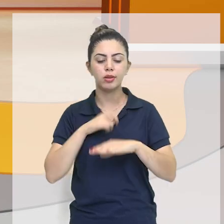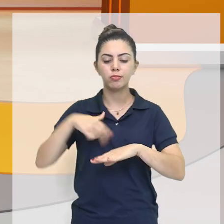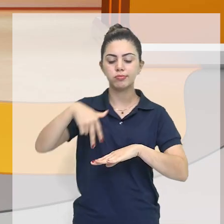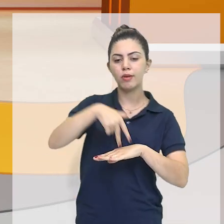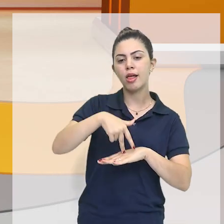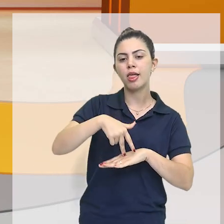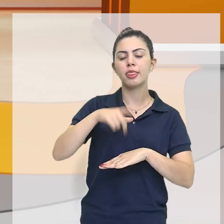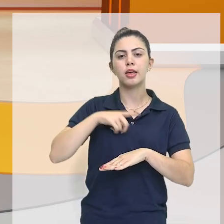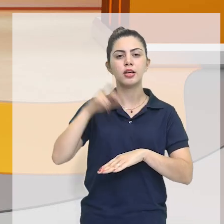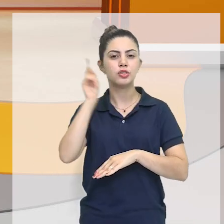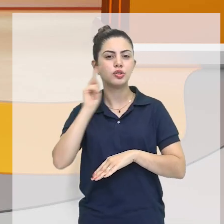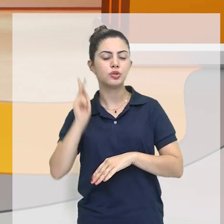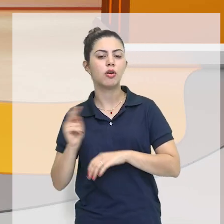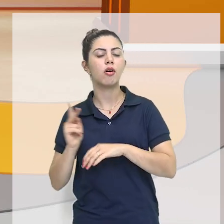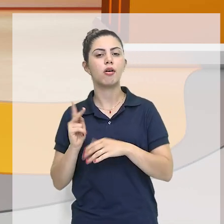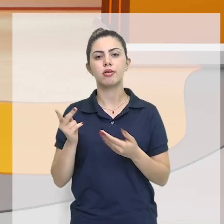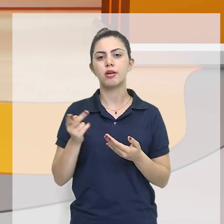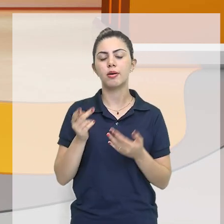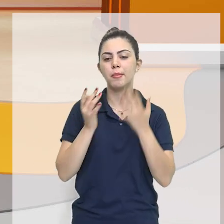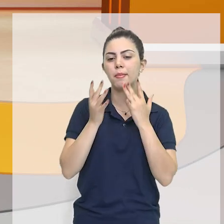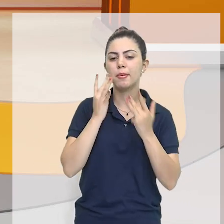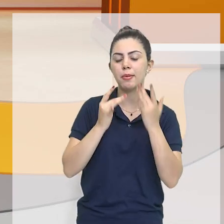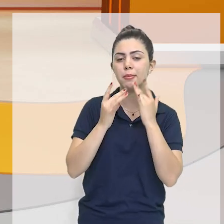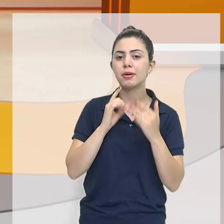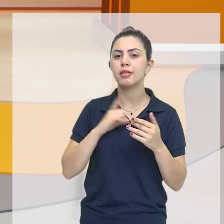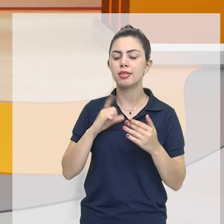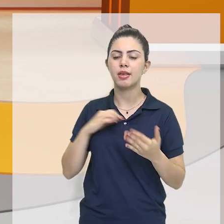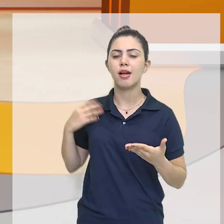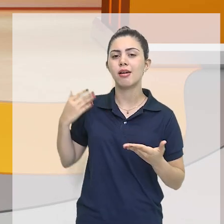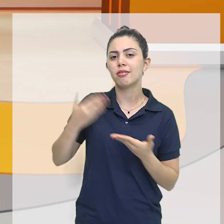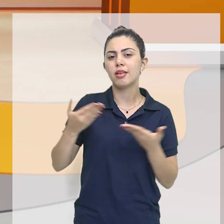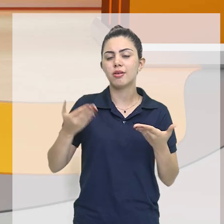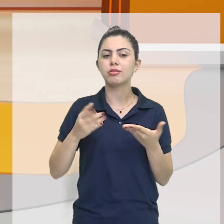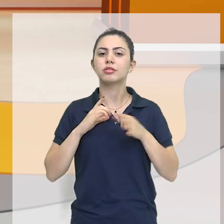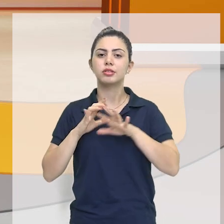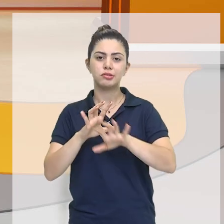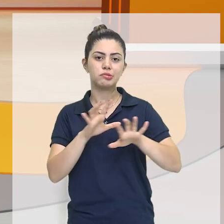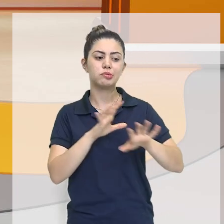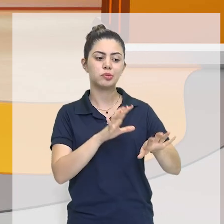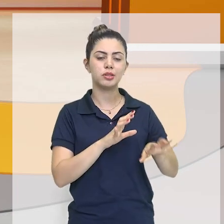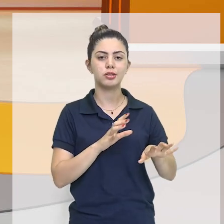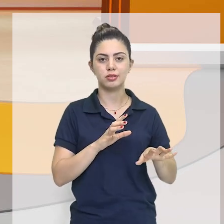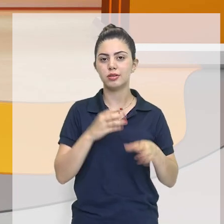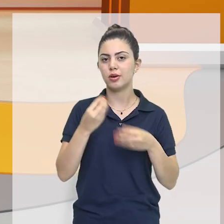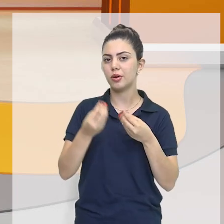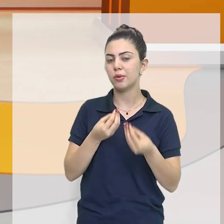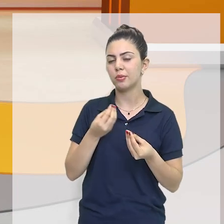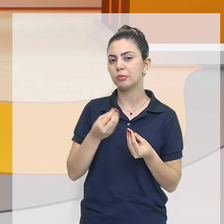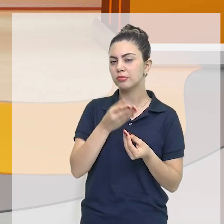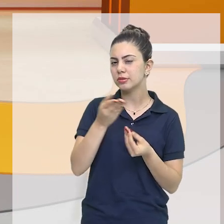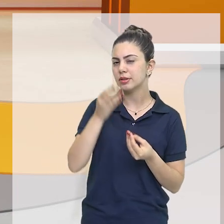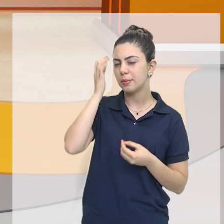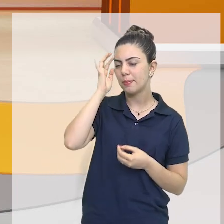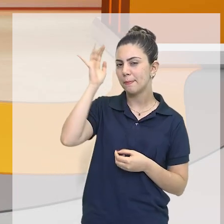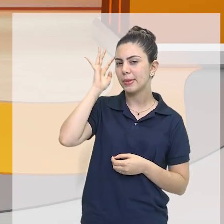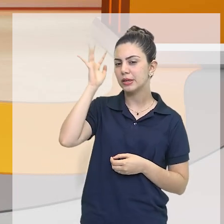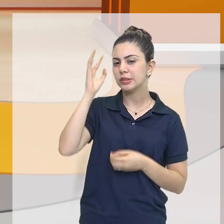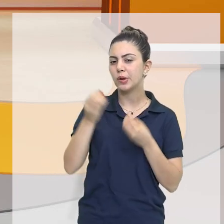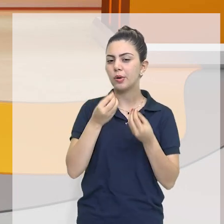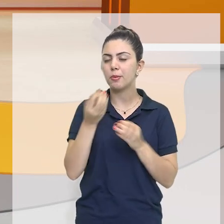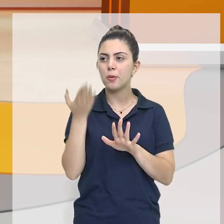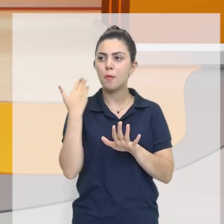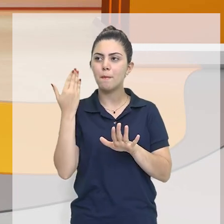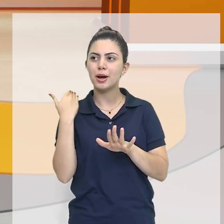a influenciar a produção teatral moderna, né? Então você imagina como as peças